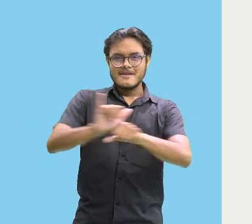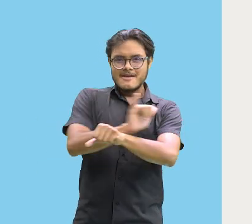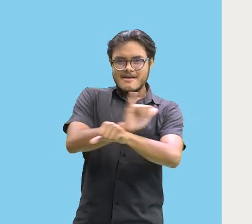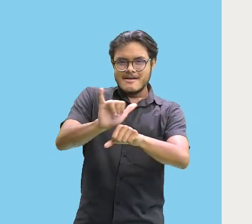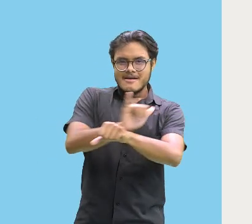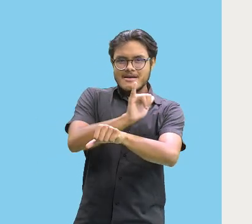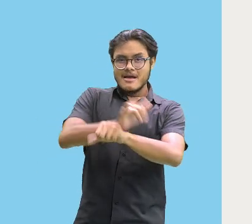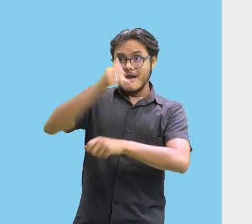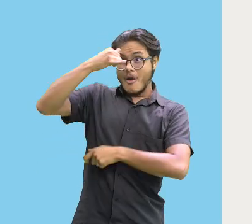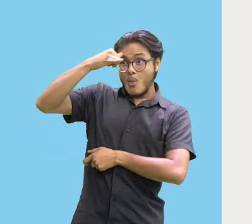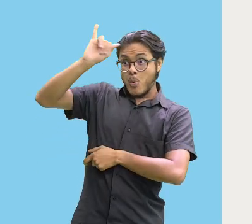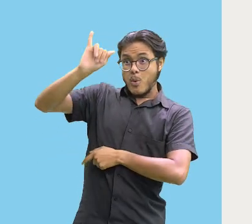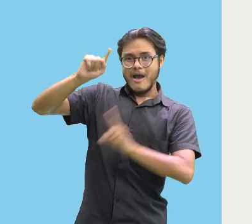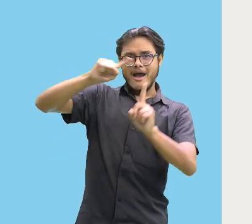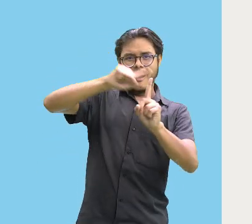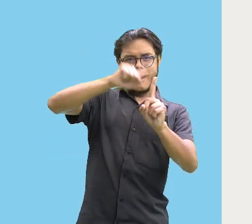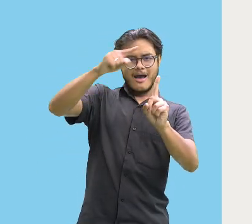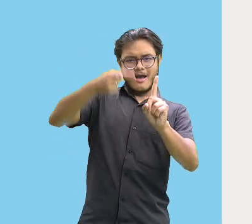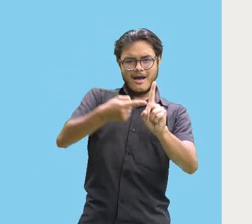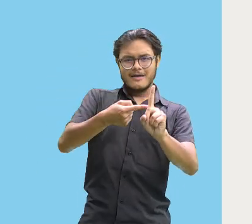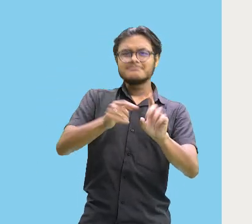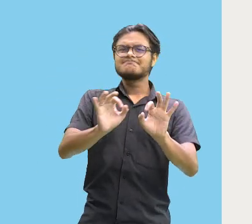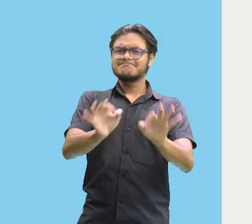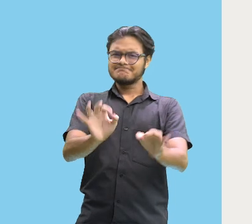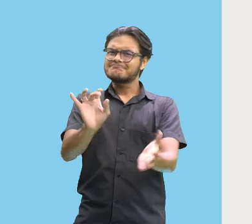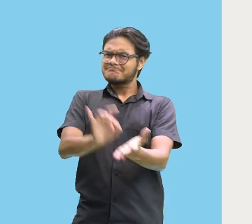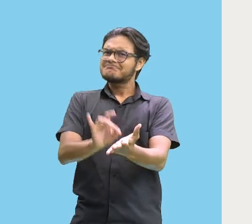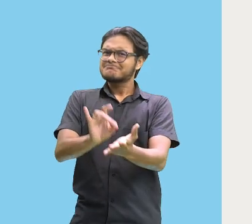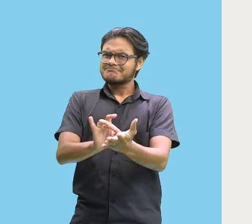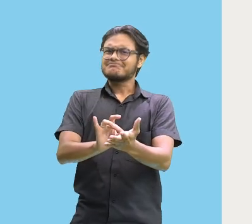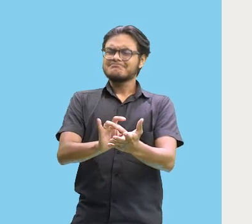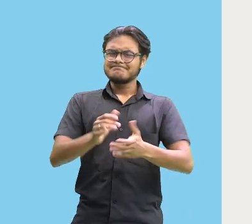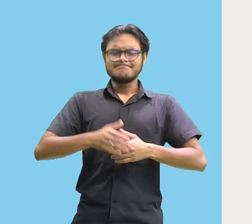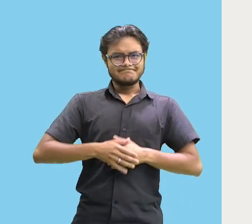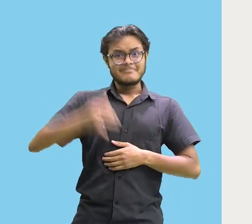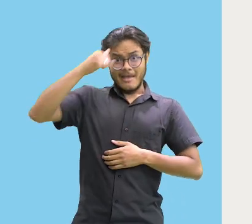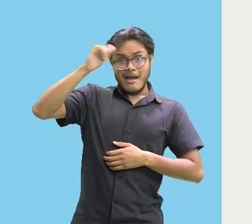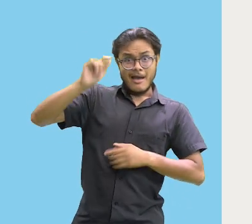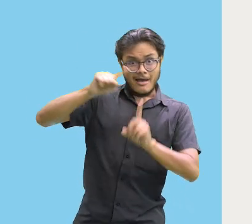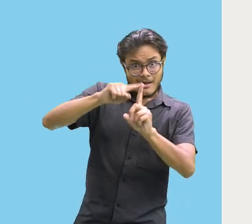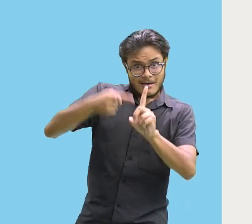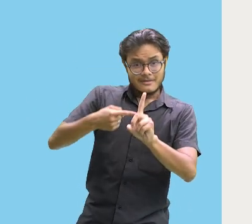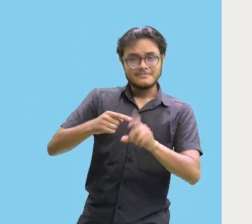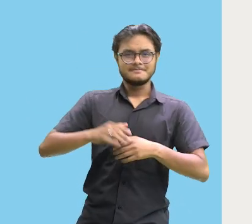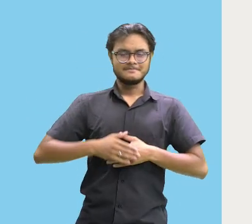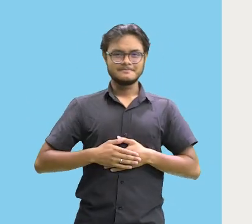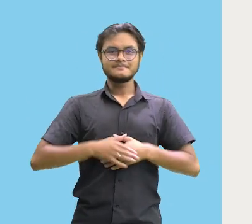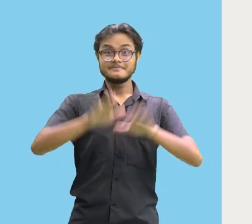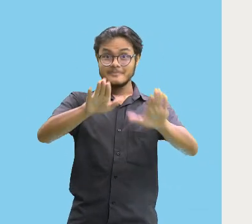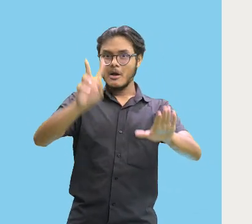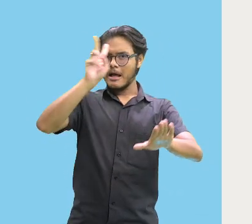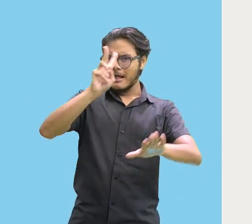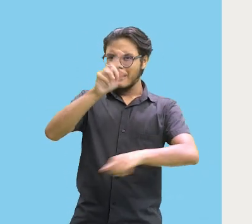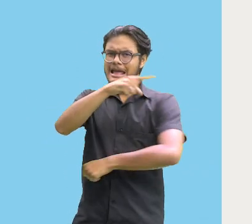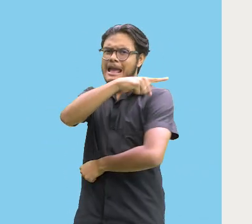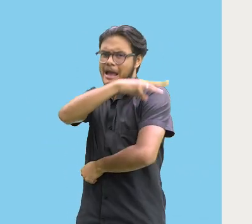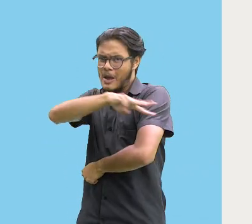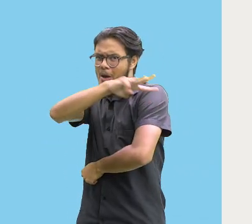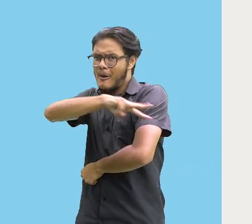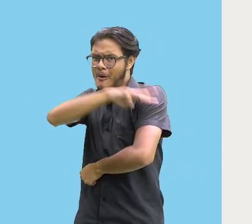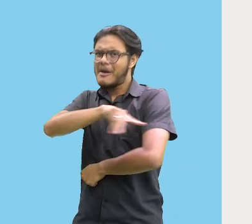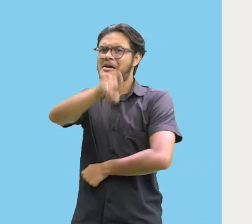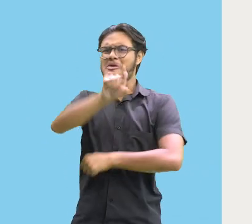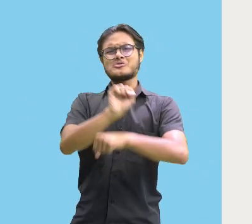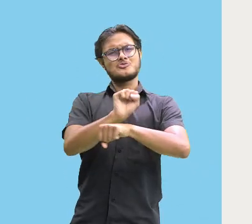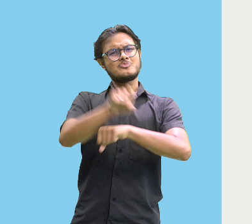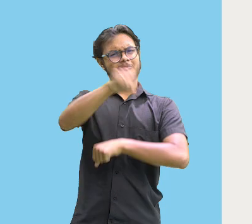métodos contraceptivos. Isso mesmo, métodos contraceptivos. Aí o pessoal do CIS3, hein? Tô aguardando por vocês.